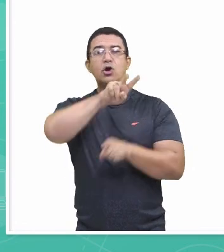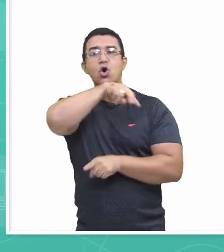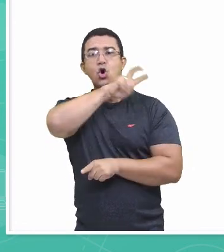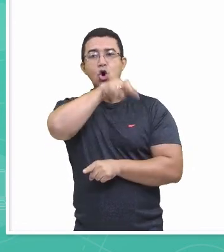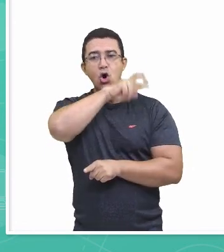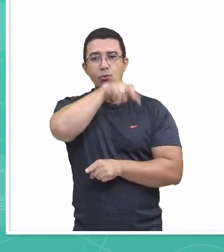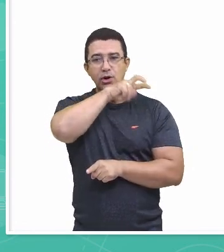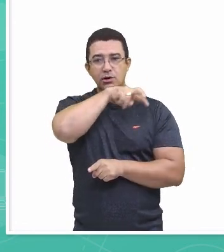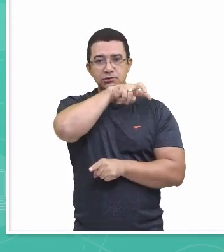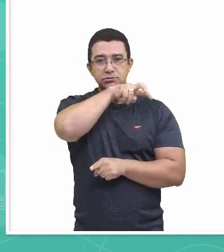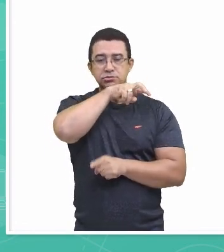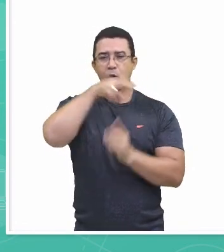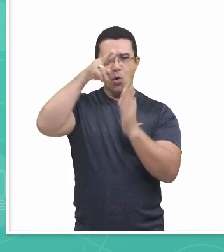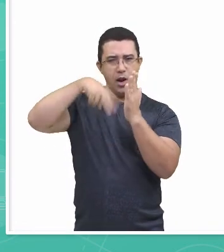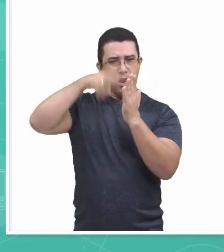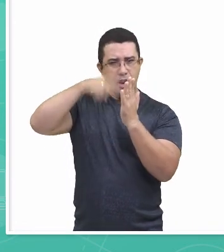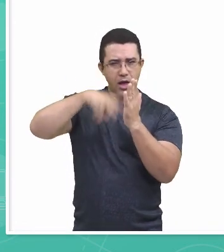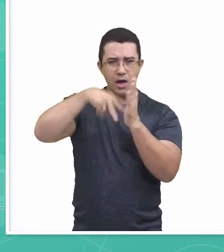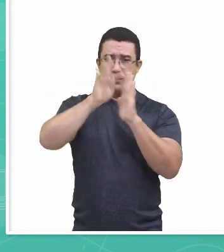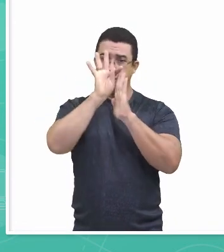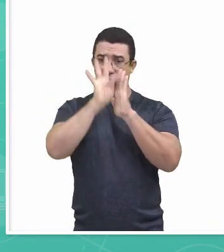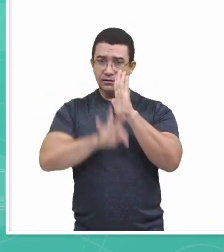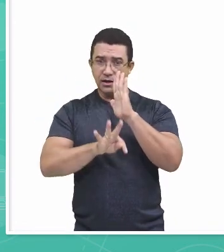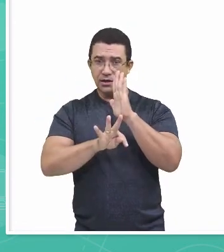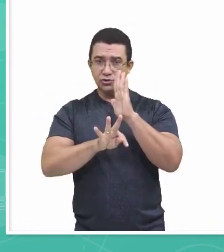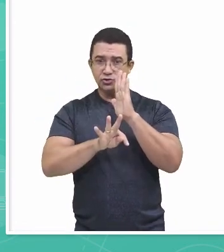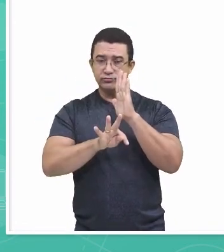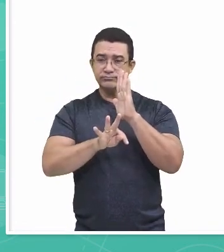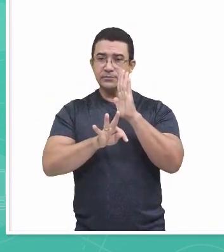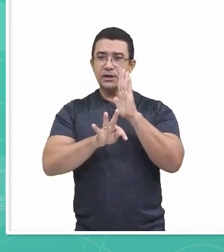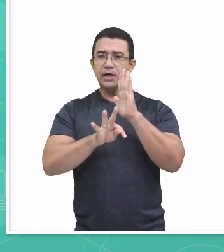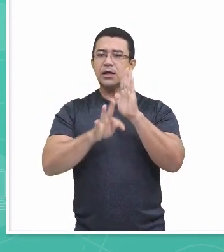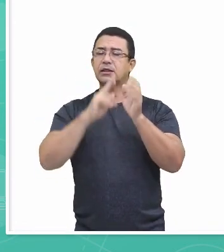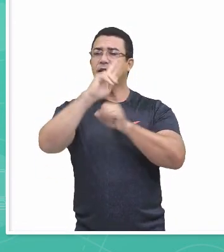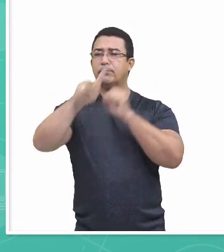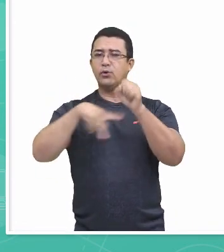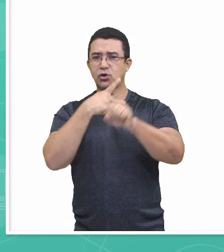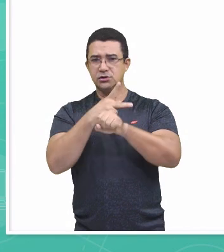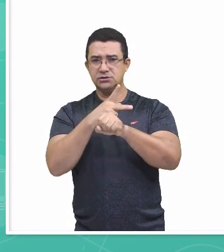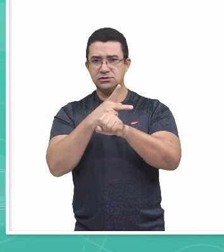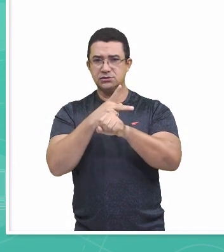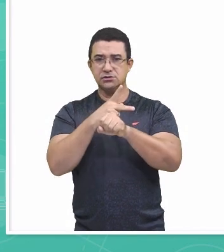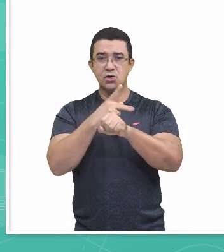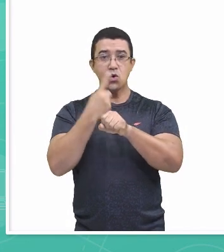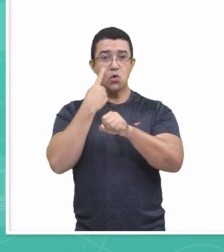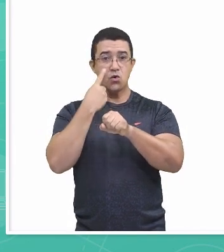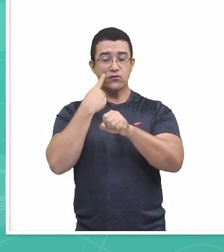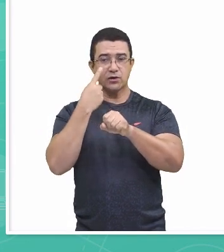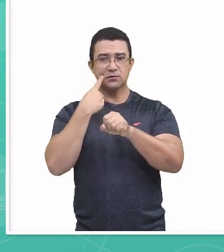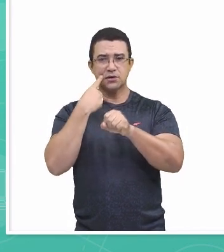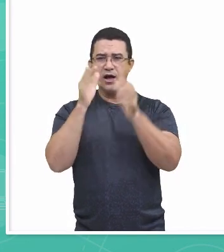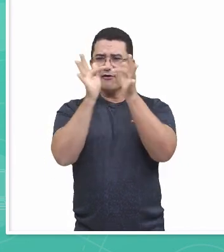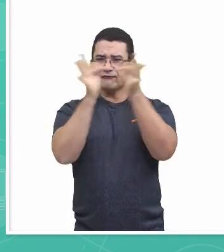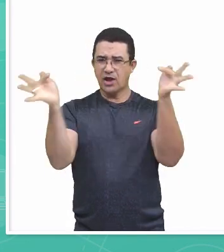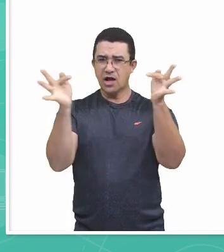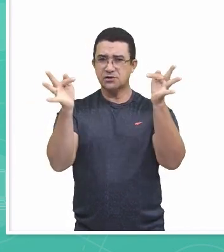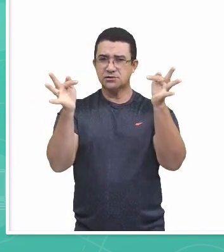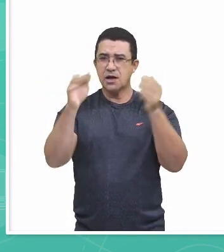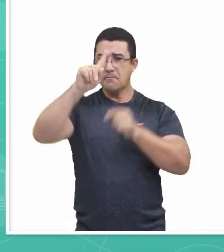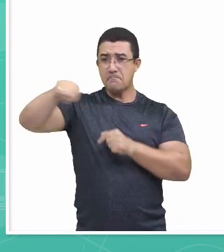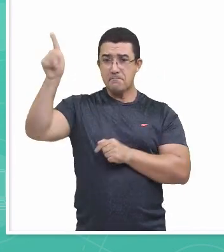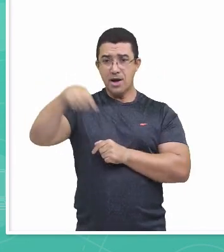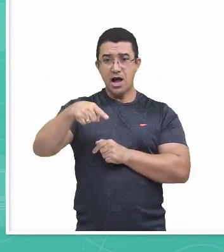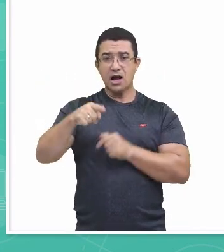só. Vai ler esse texto, vai indicar o seguinte, ó, dos provérbios abaixo a seguir, assinale aquele